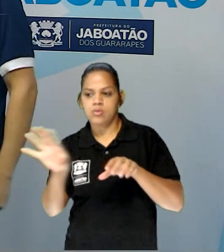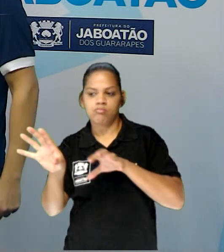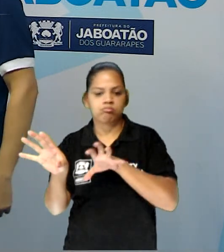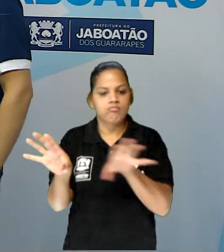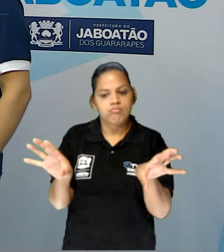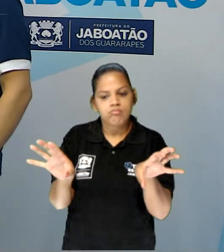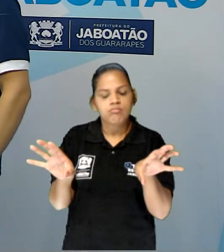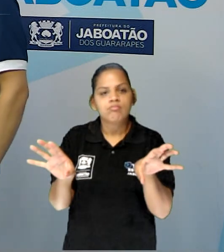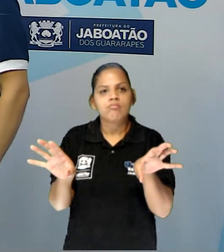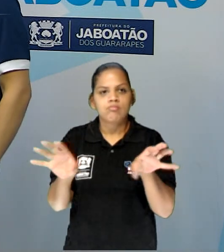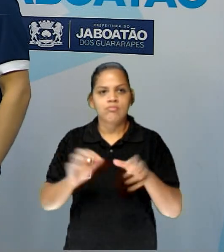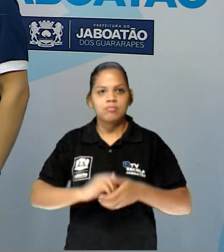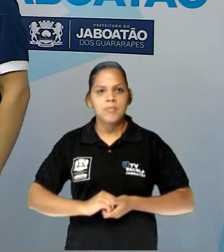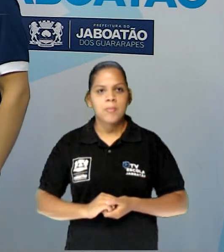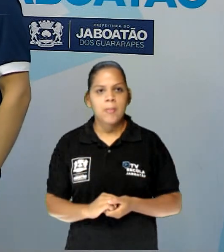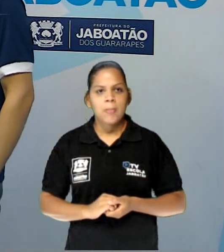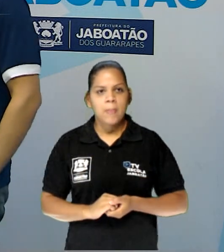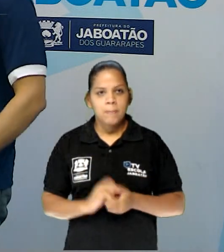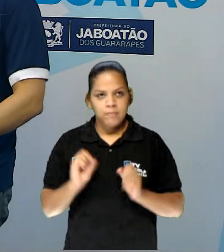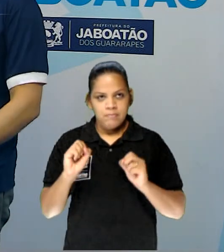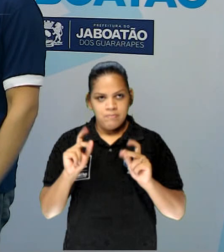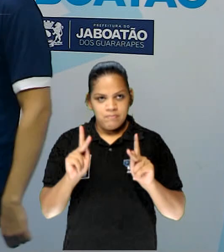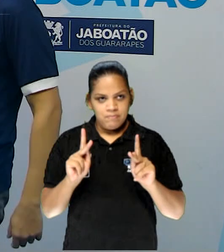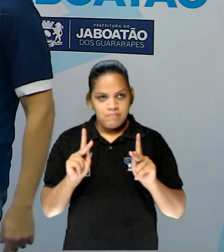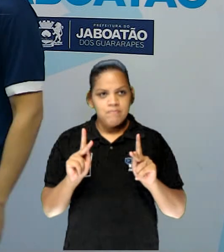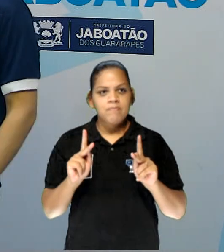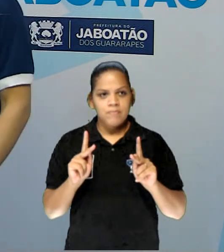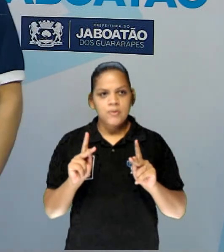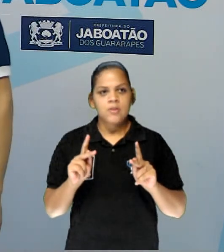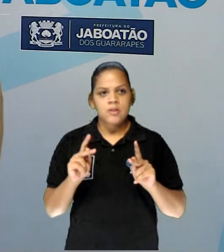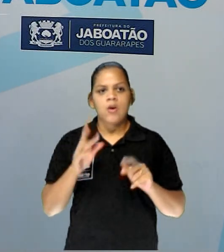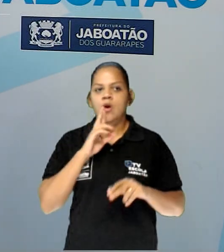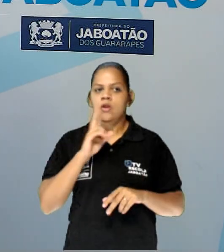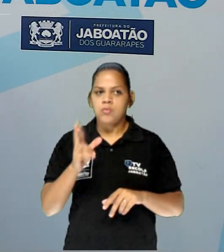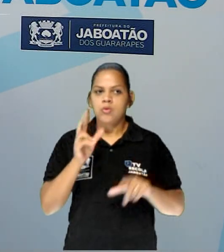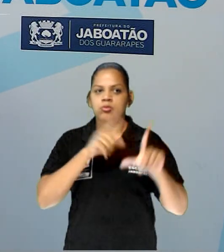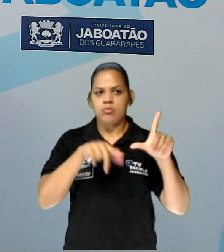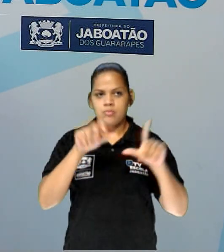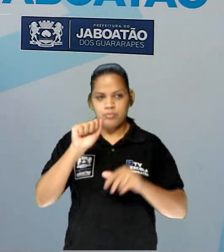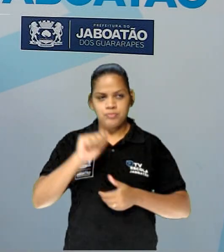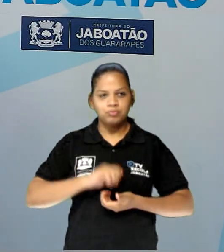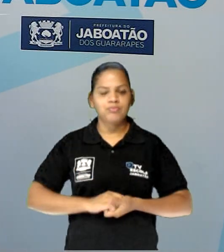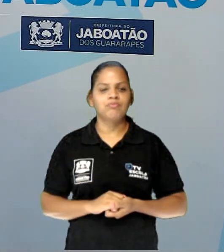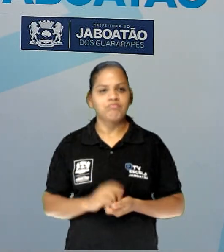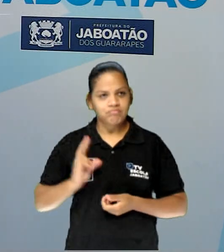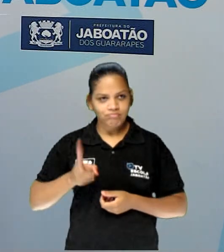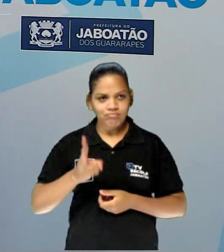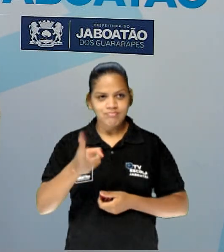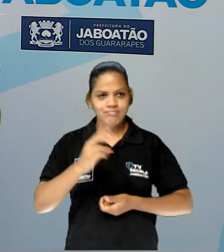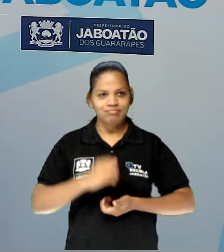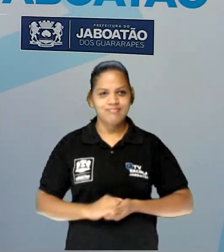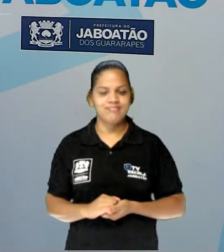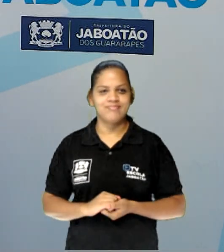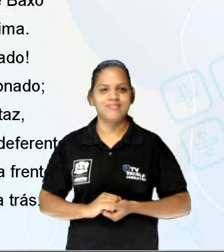itens da frase, ok? Portanto, nossa resposta aí é a letra A. Vamos adiante.